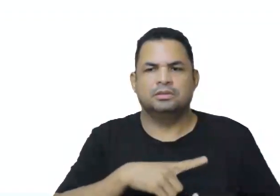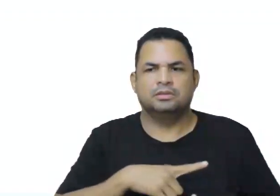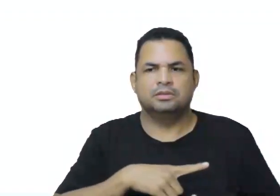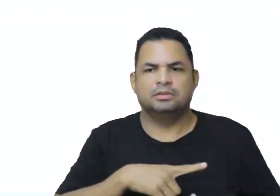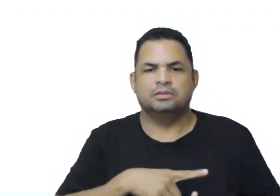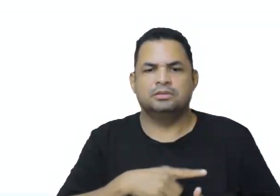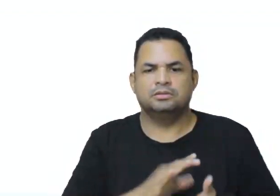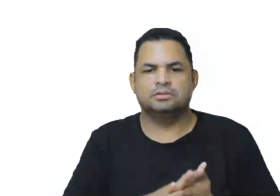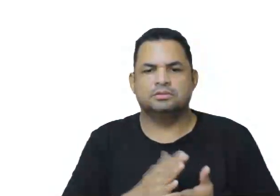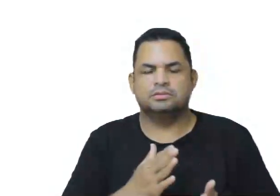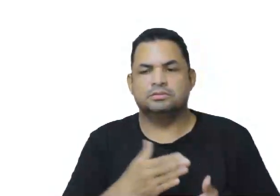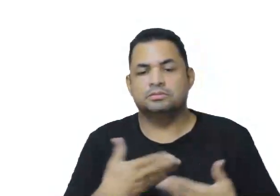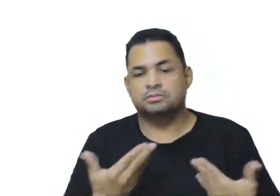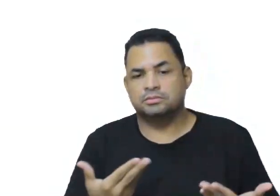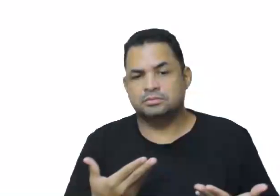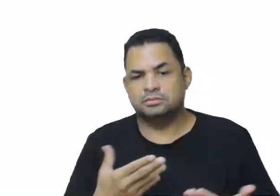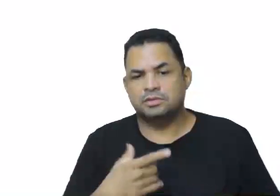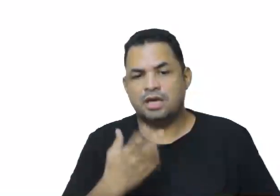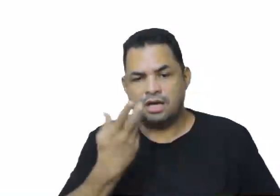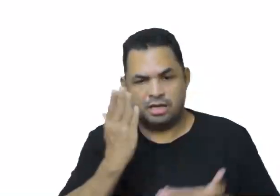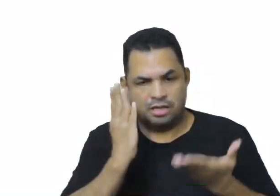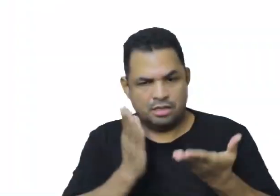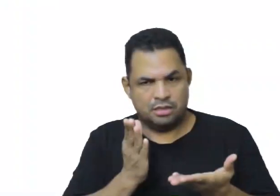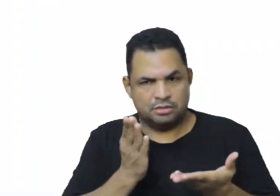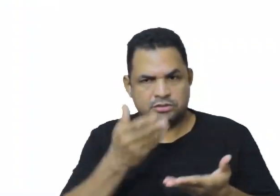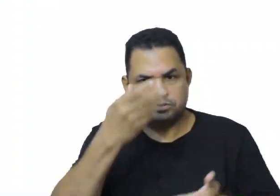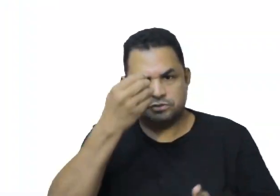de suas funções, como eu citei ainda há pouco.